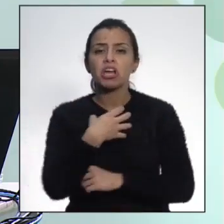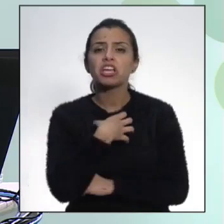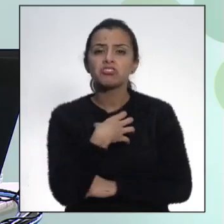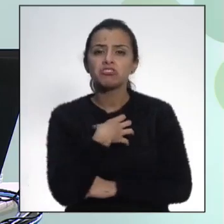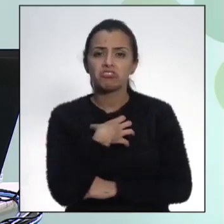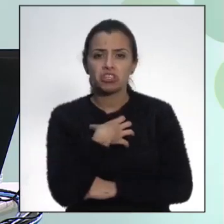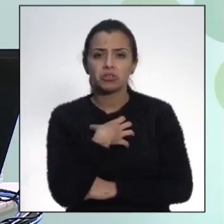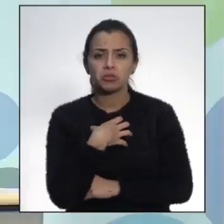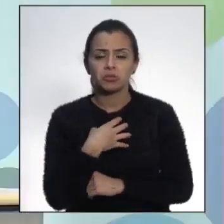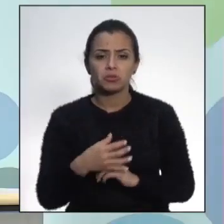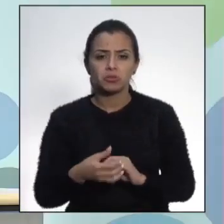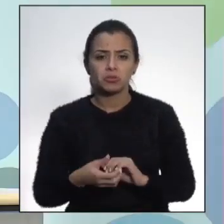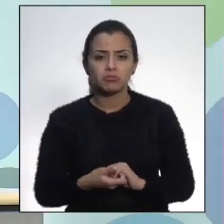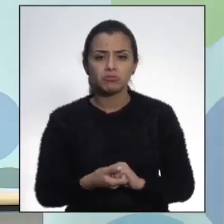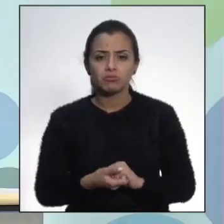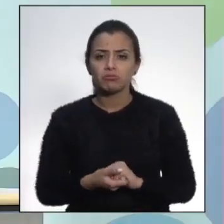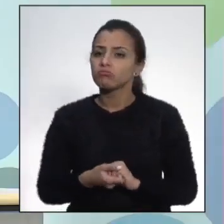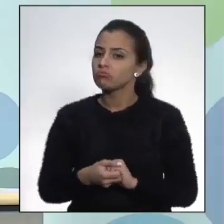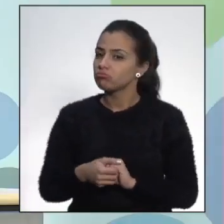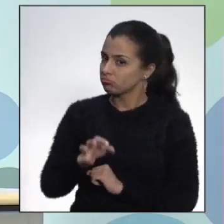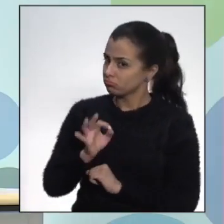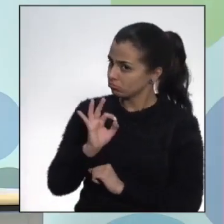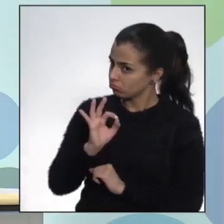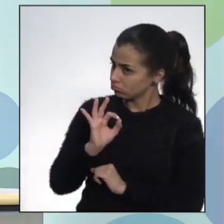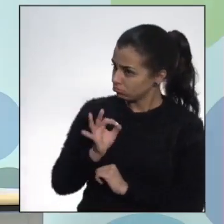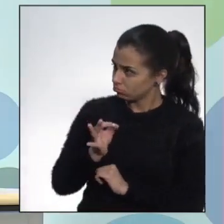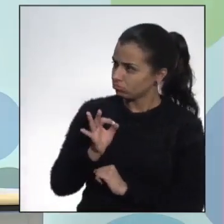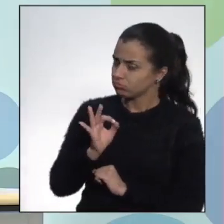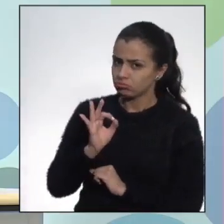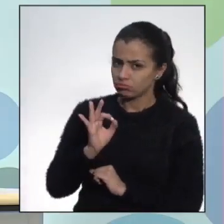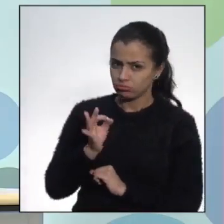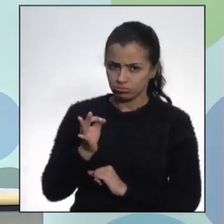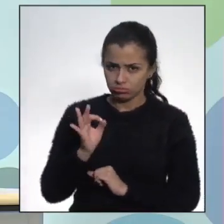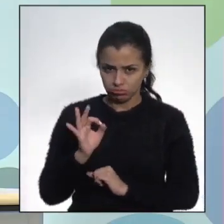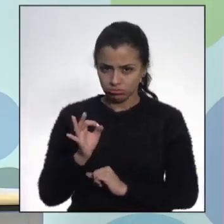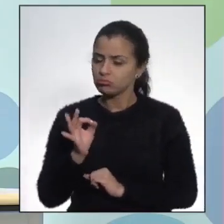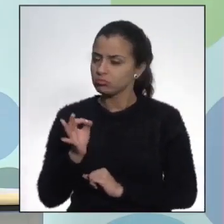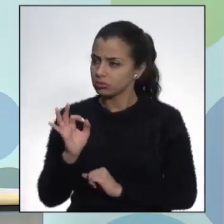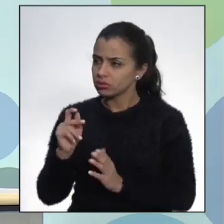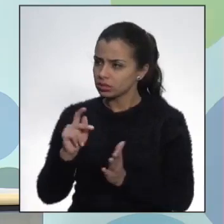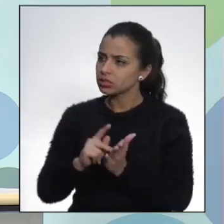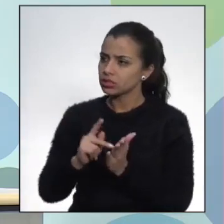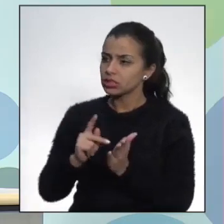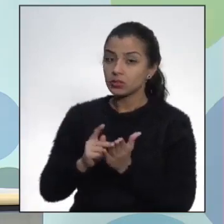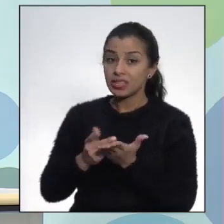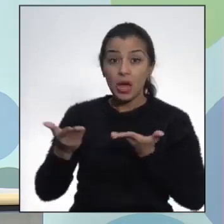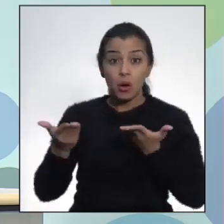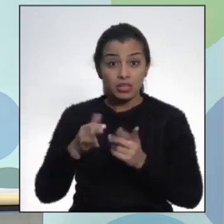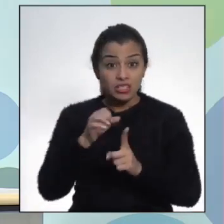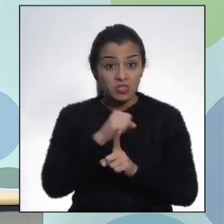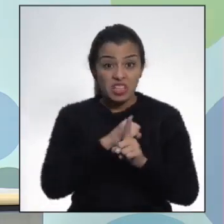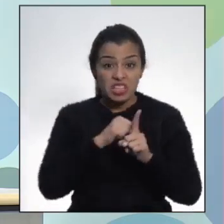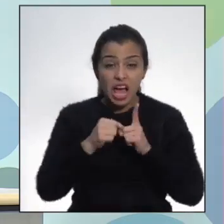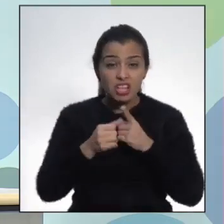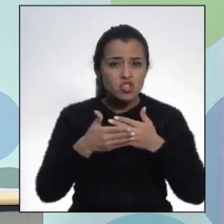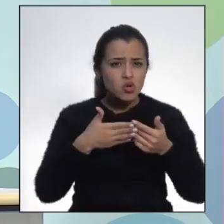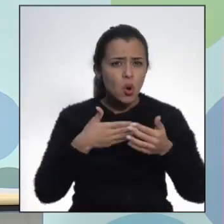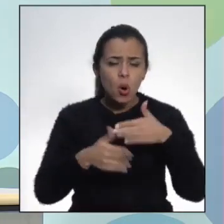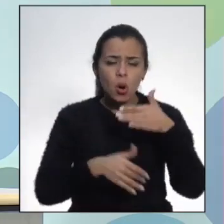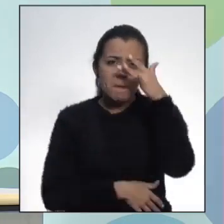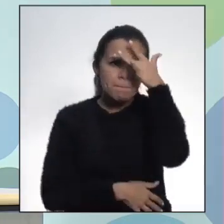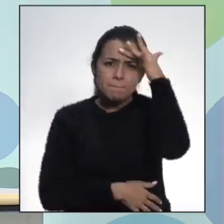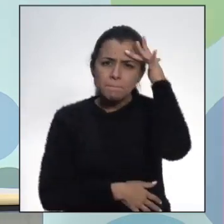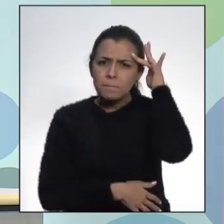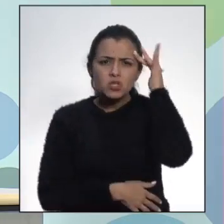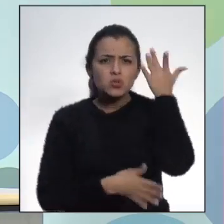objetivos. Sim, perfeito. Hoje, na nossa sociedade, né, pessoas querem extrapolar, passar por cima de